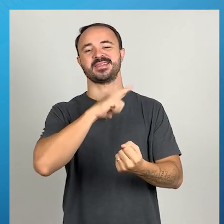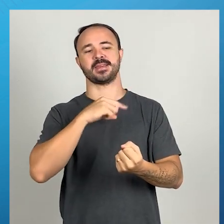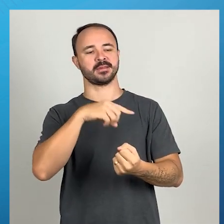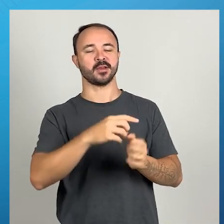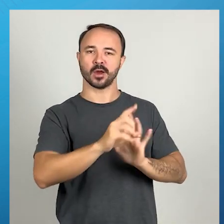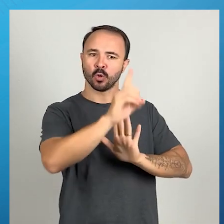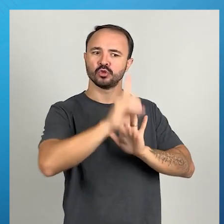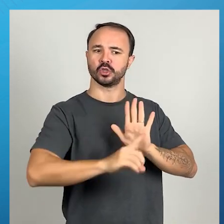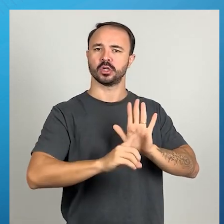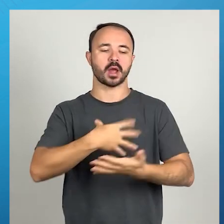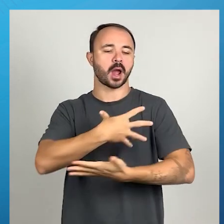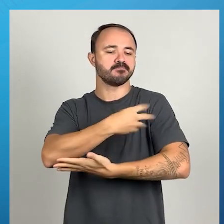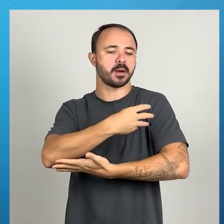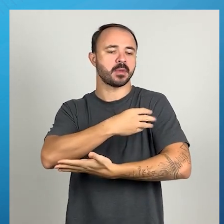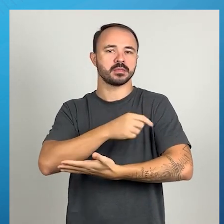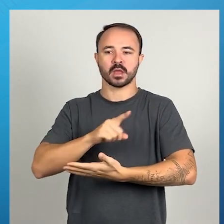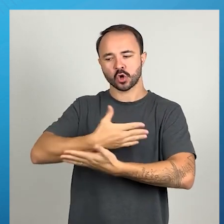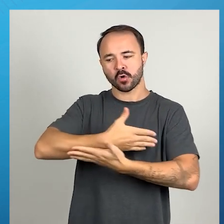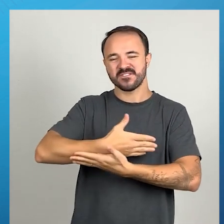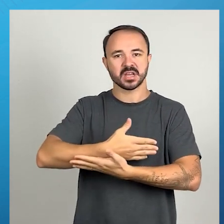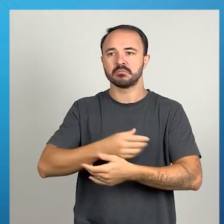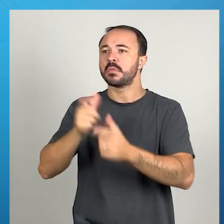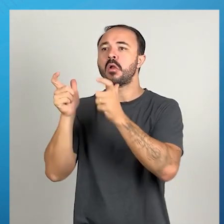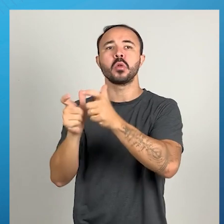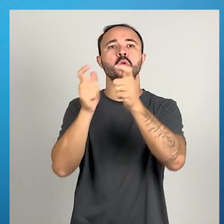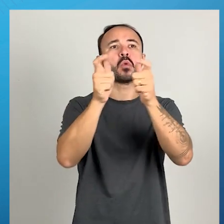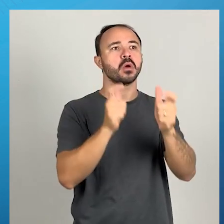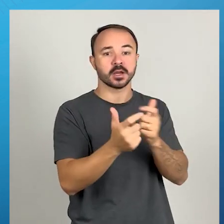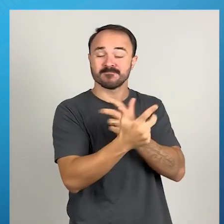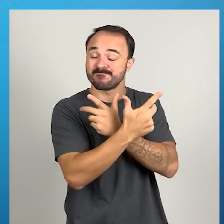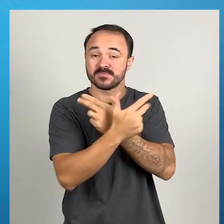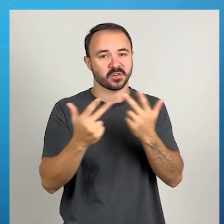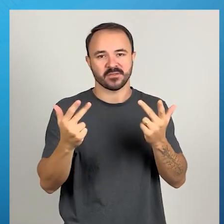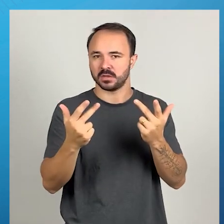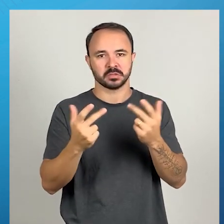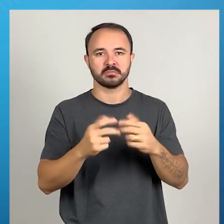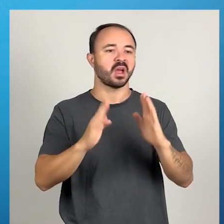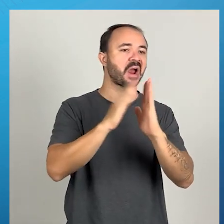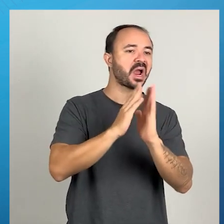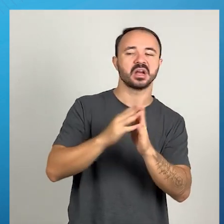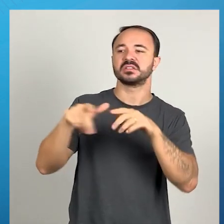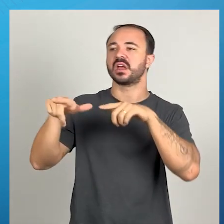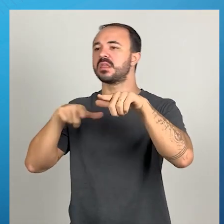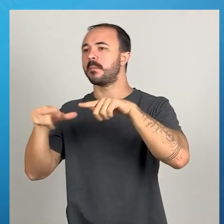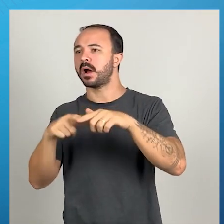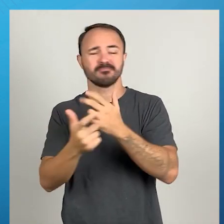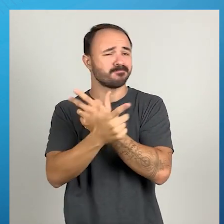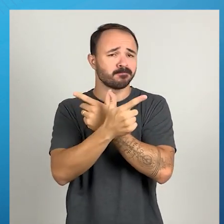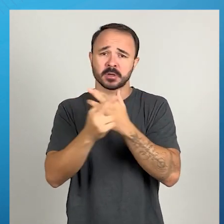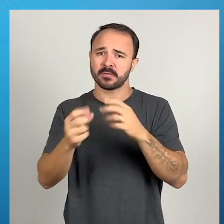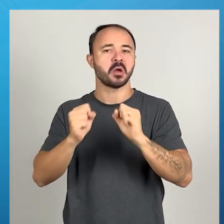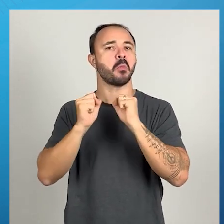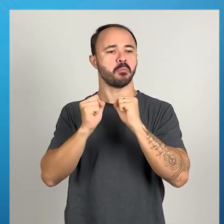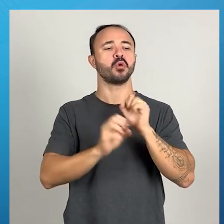em casa e até quando estão privadas de liberdade. Elas têm direito de alimentar o seu filho no peito. O aleitamento materno